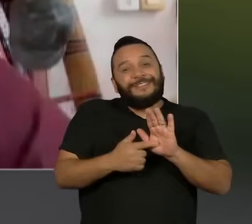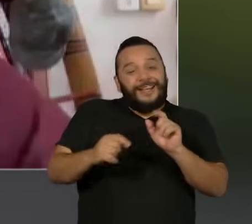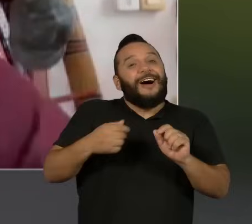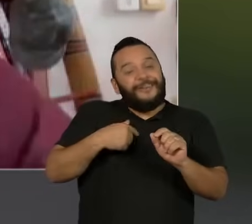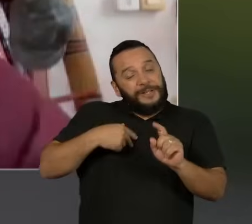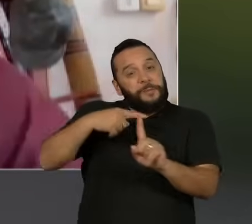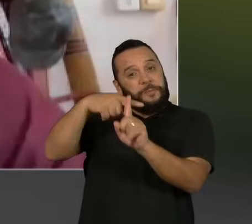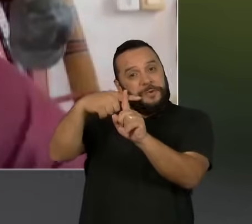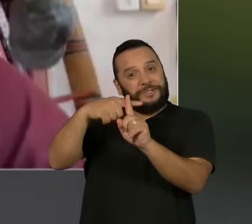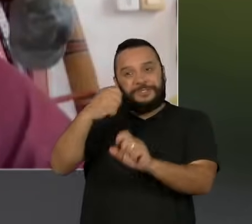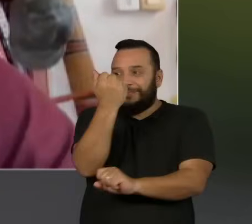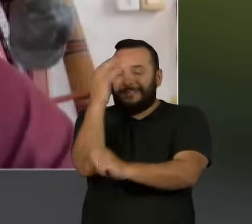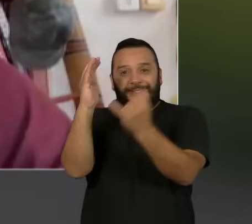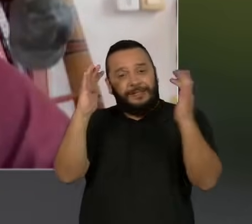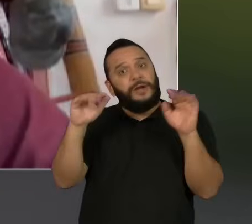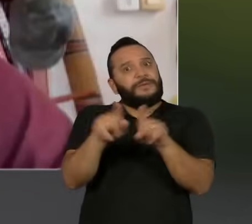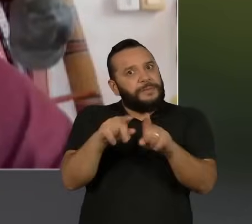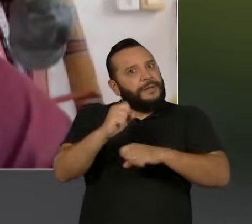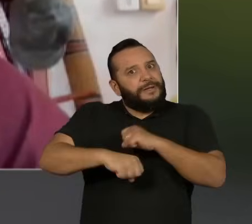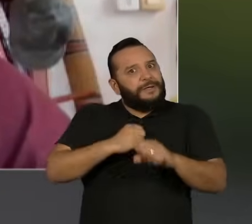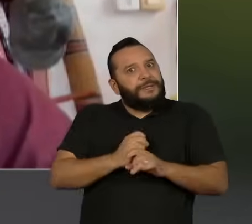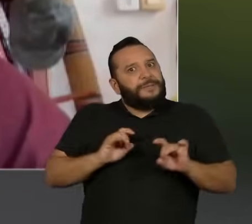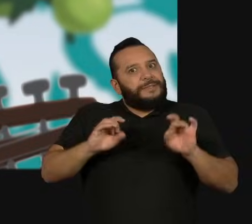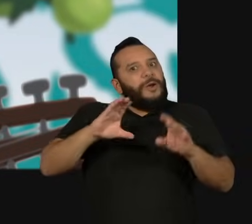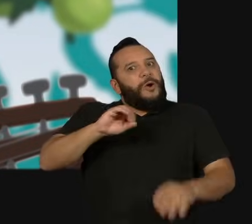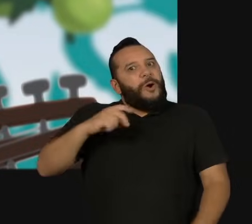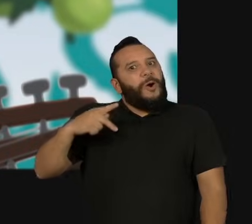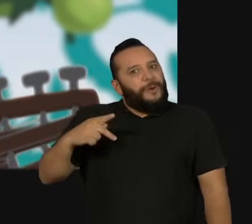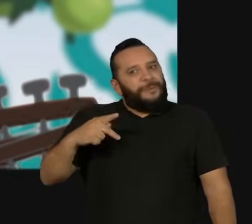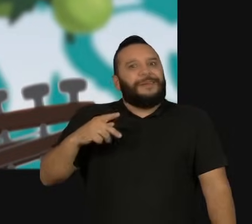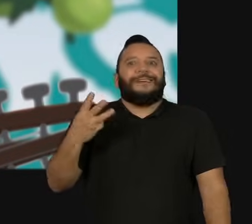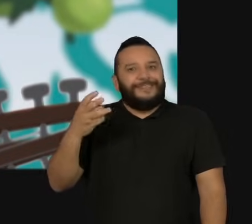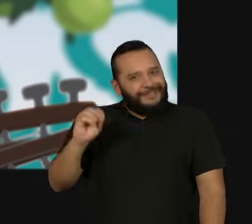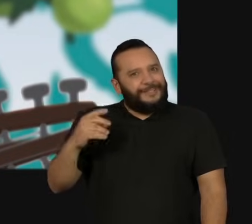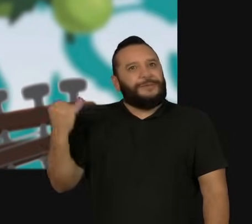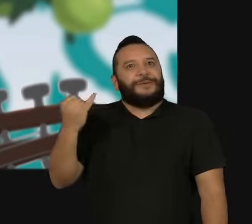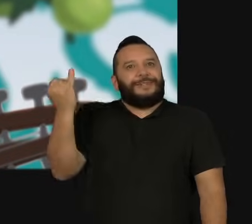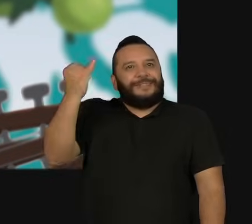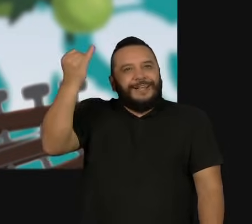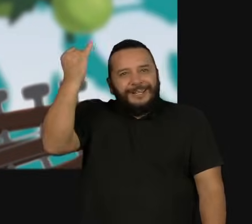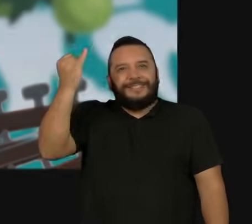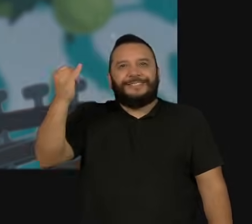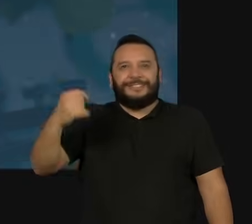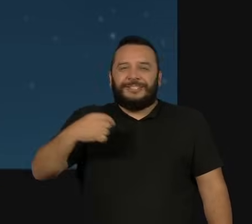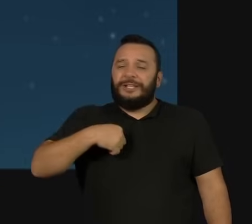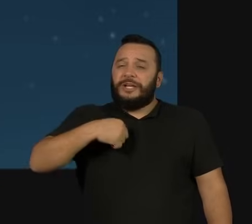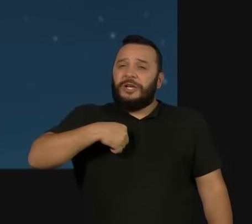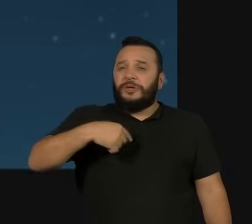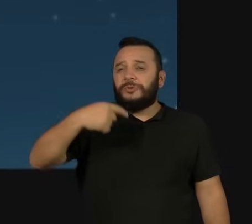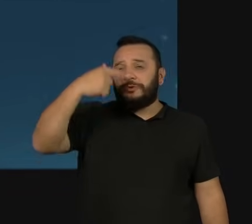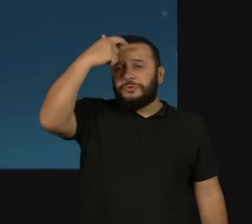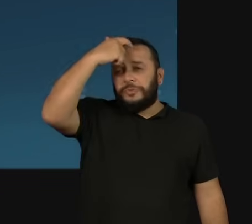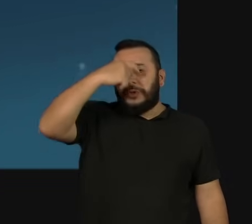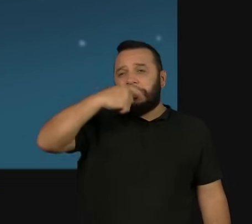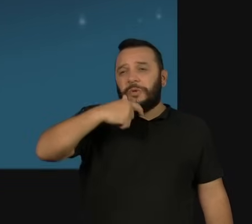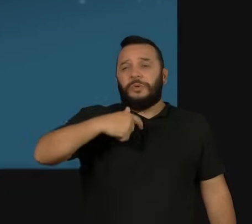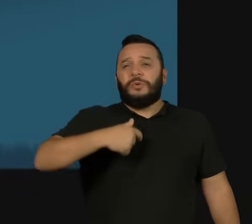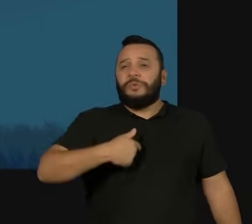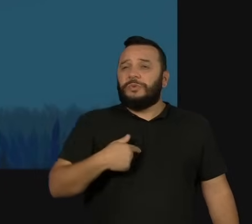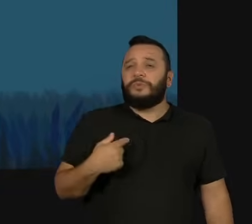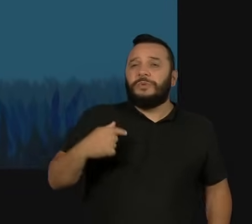e ele ser lançado no ano da COP30, acho que é mais importante ainda. Eu sou noturno e